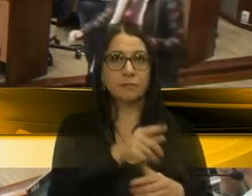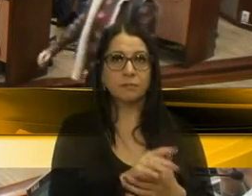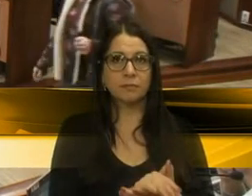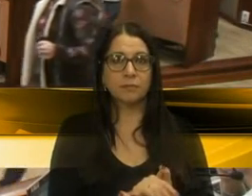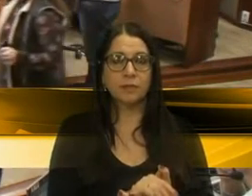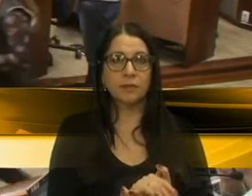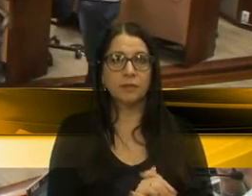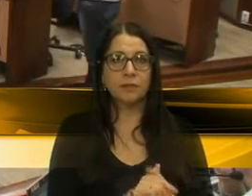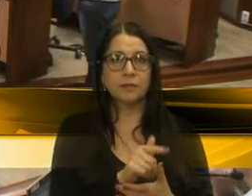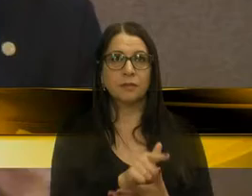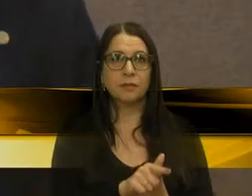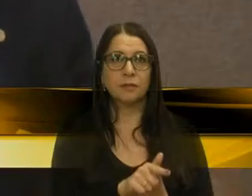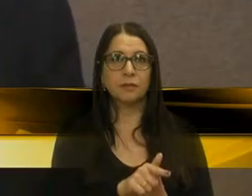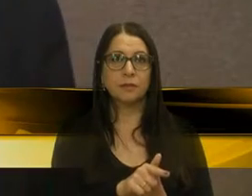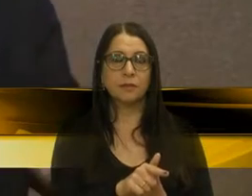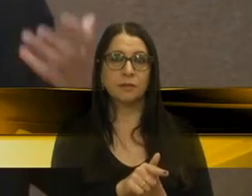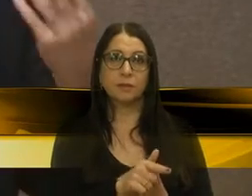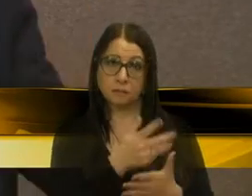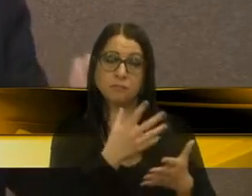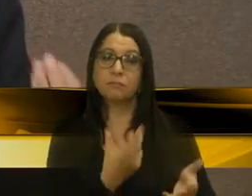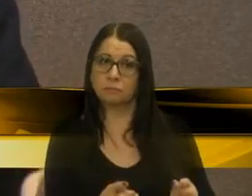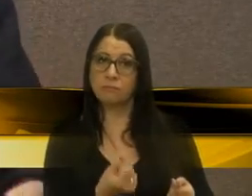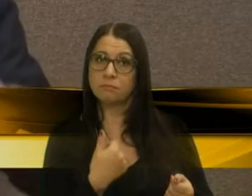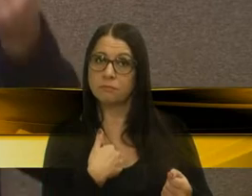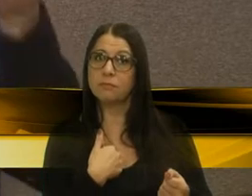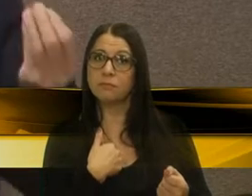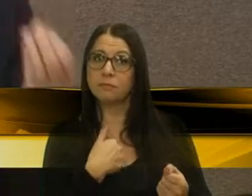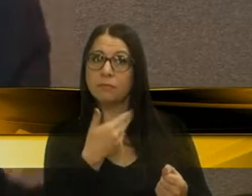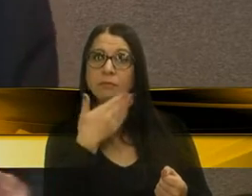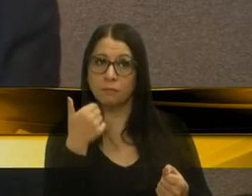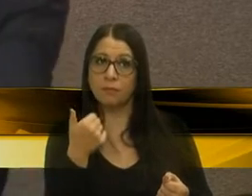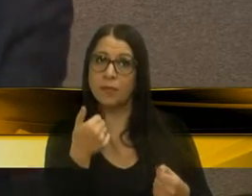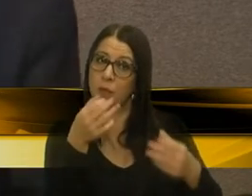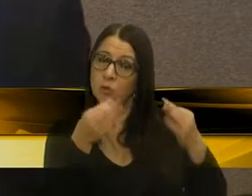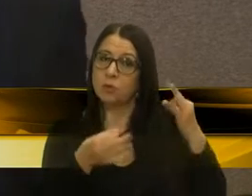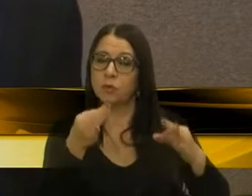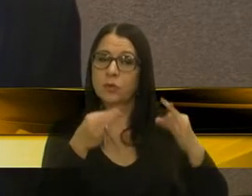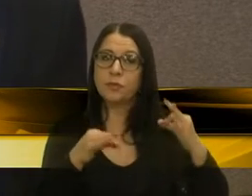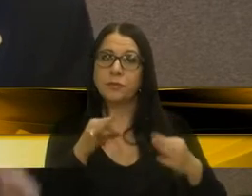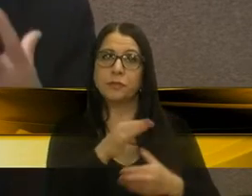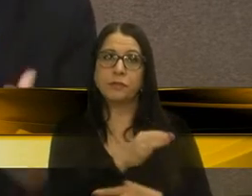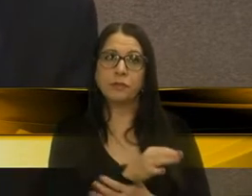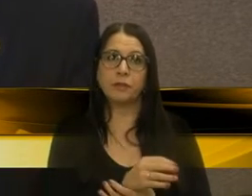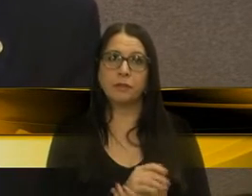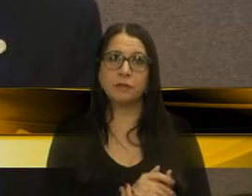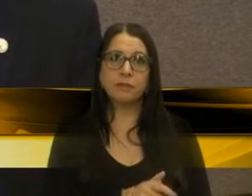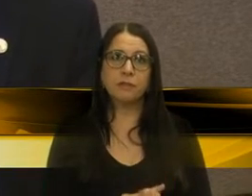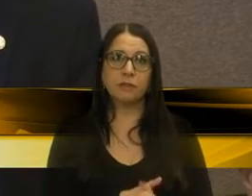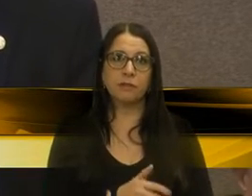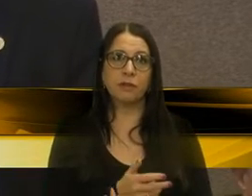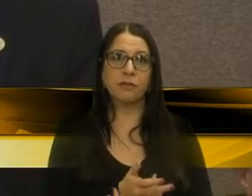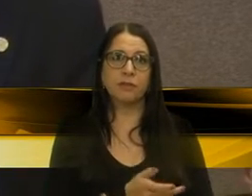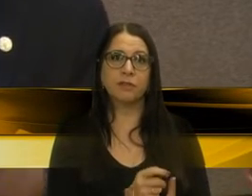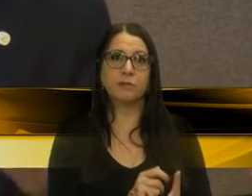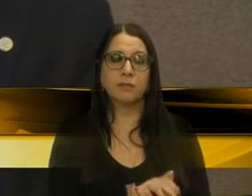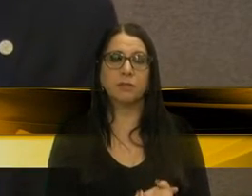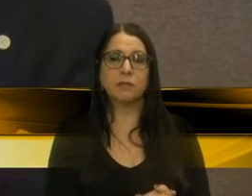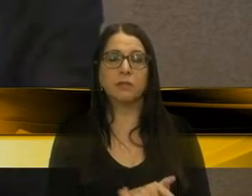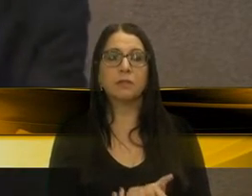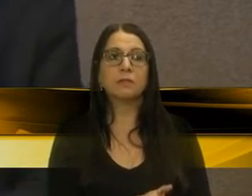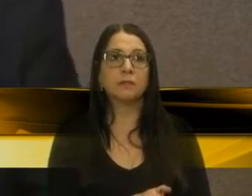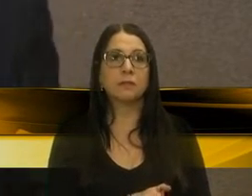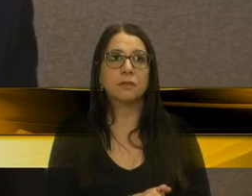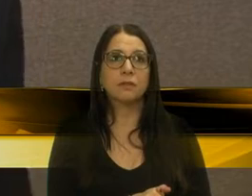iremos aceito, sim, na minha parte, e é válido, é justo fazer esse como